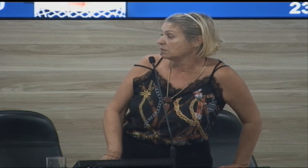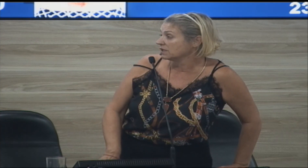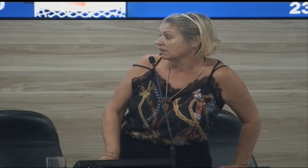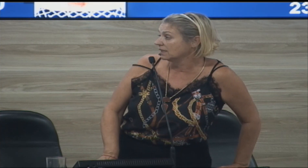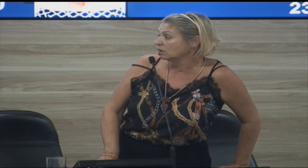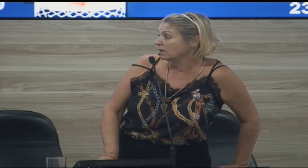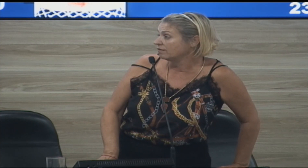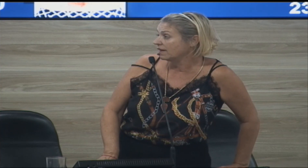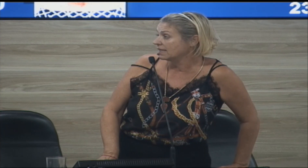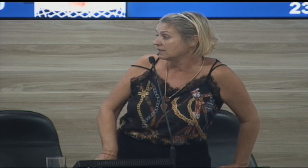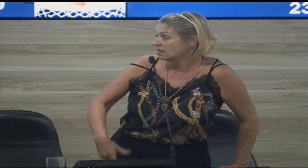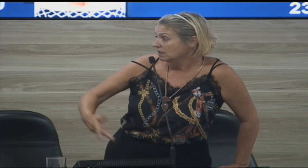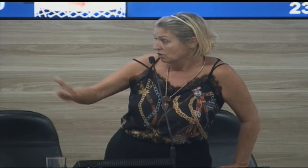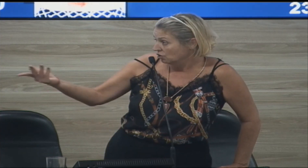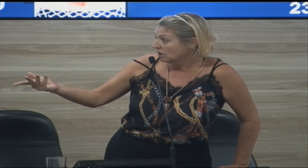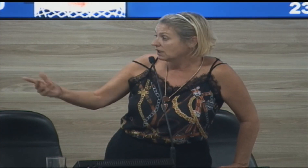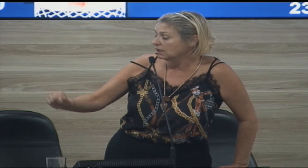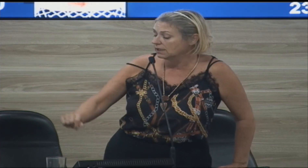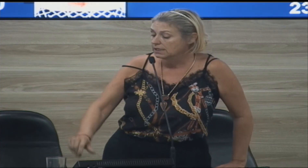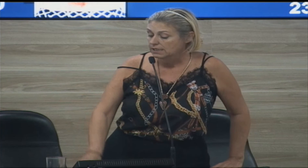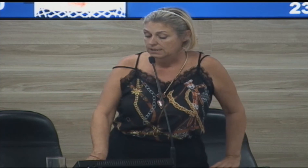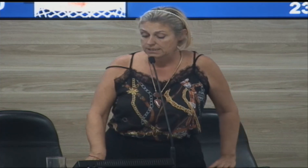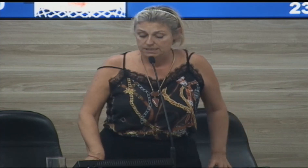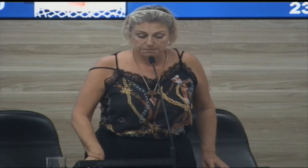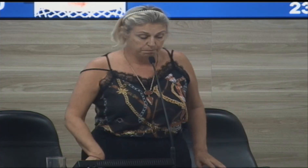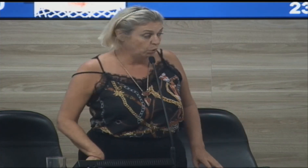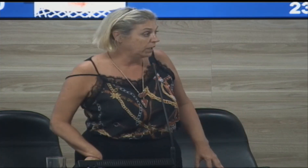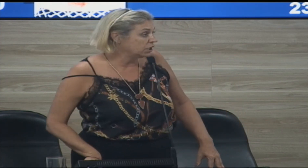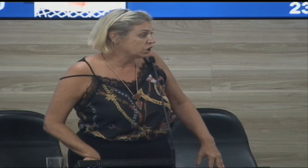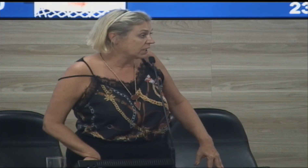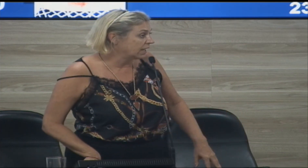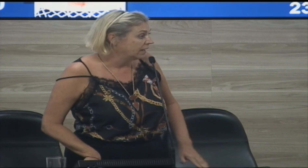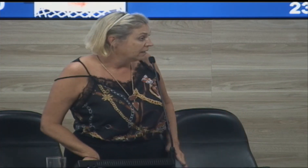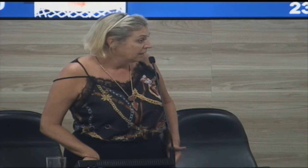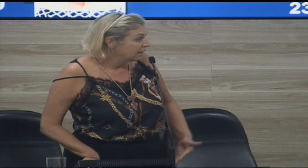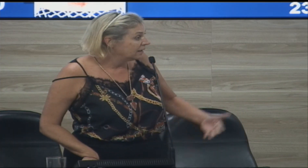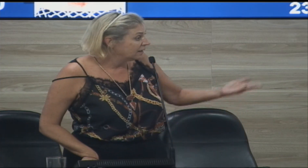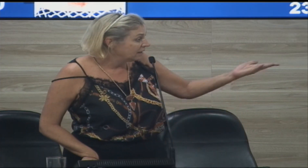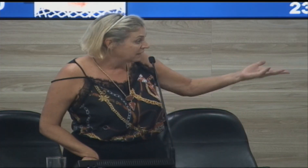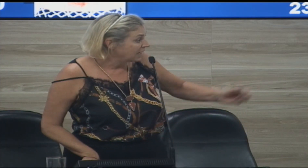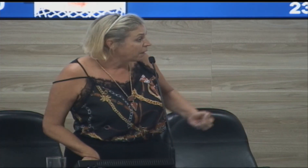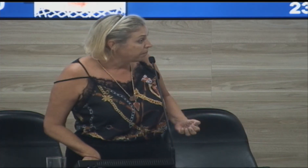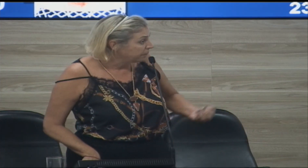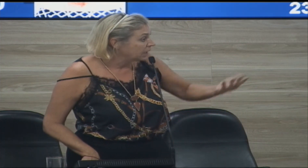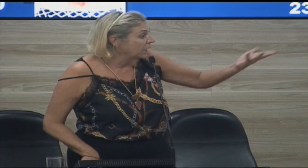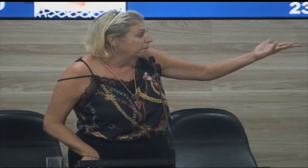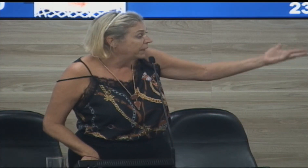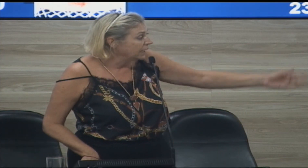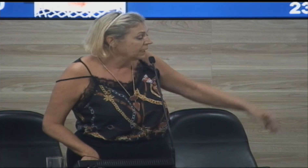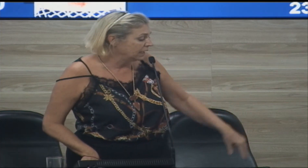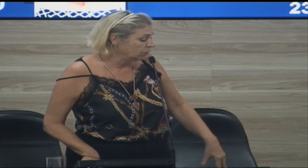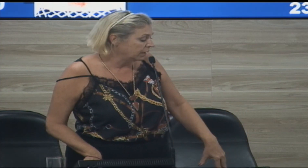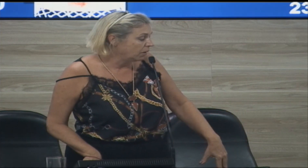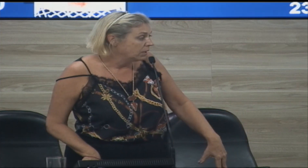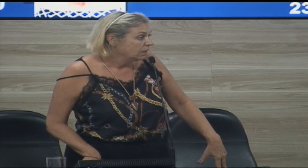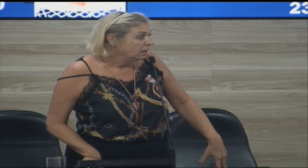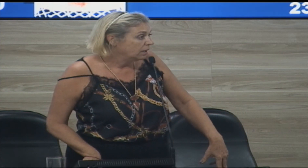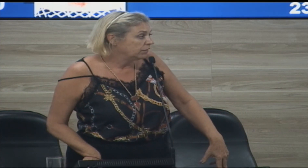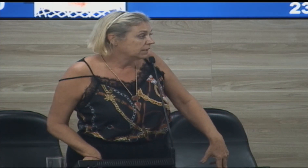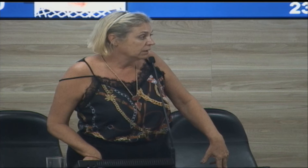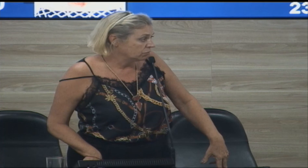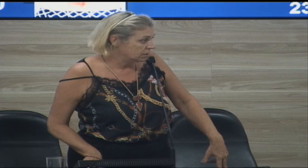agora que vamos entrar numa fase de política, da campanha